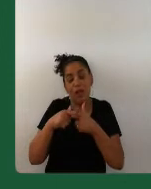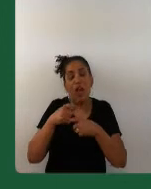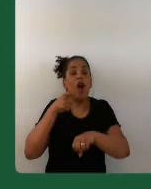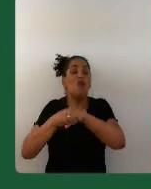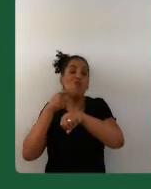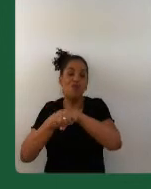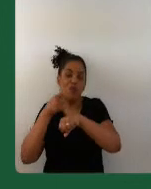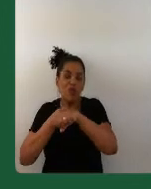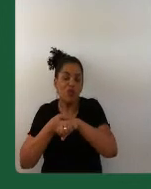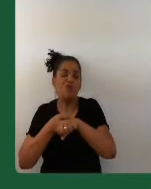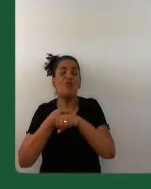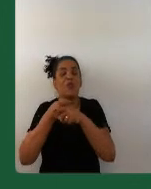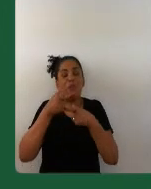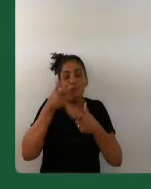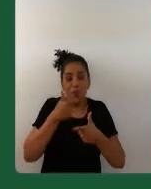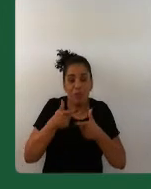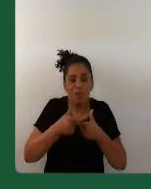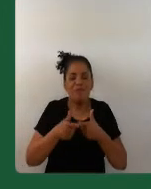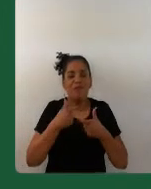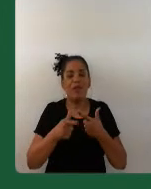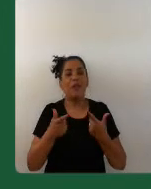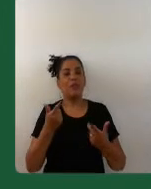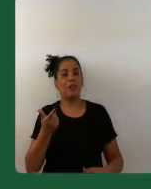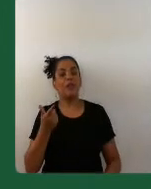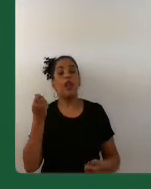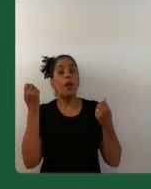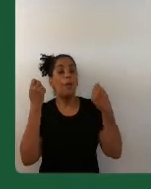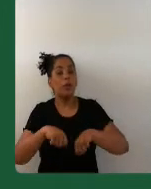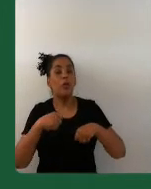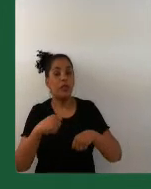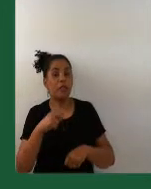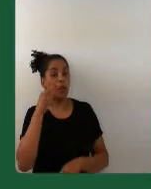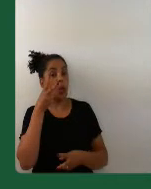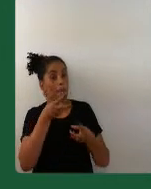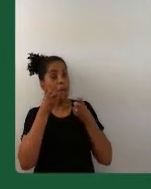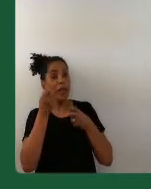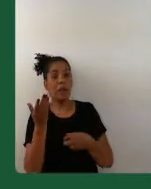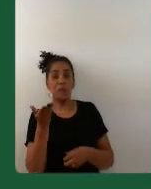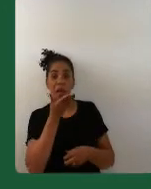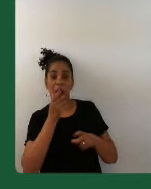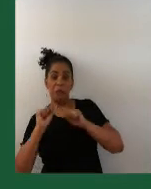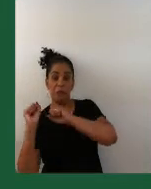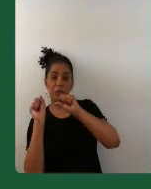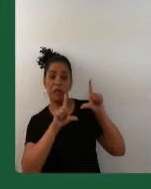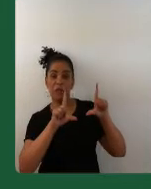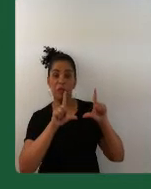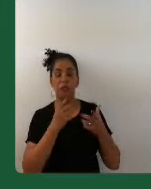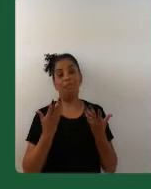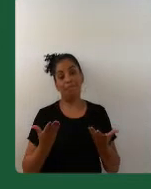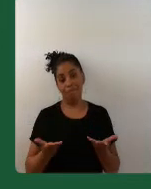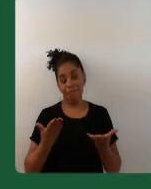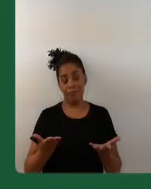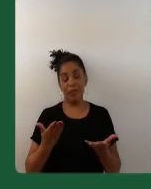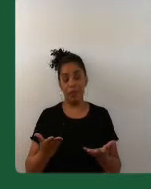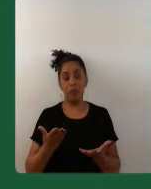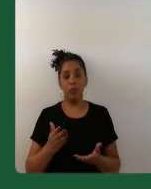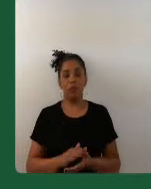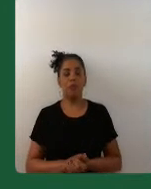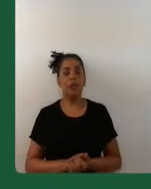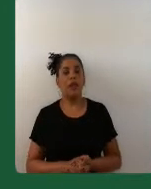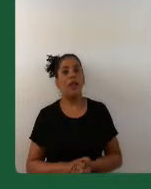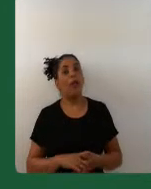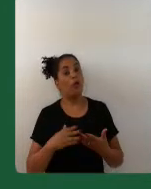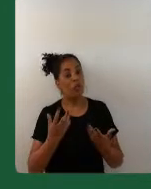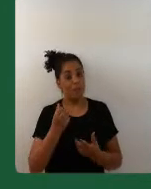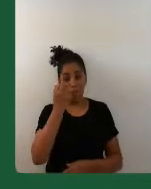às vezes sem o próprio osso, o que é possível ver na imagem tomográfica à direita. É algo bem mais